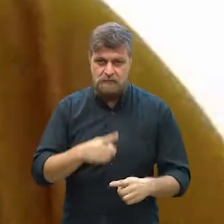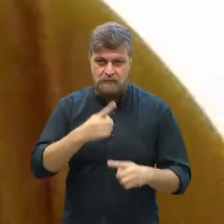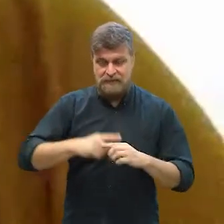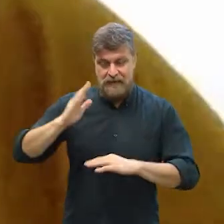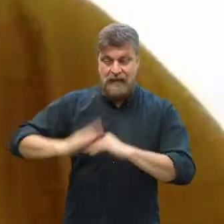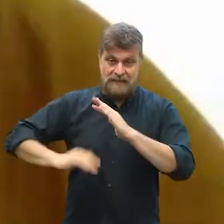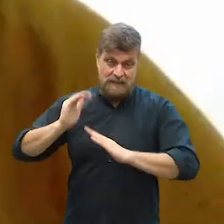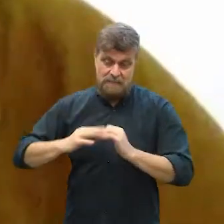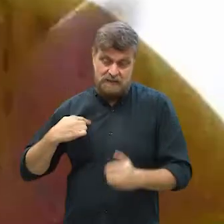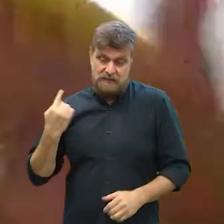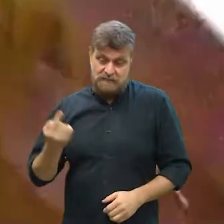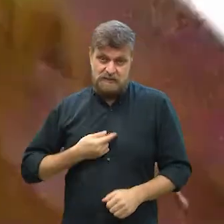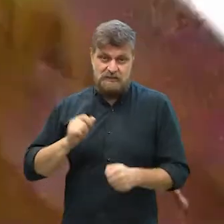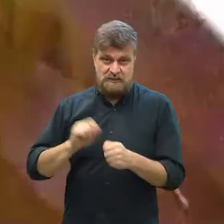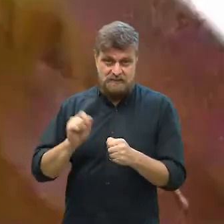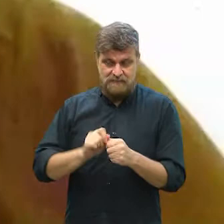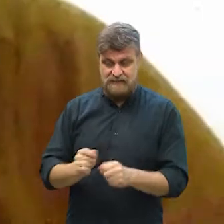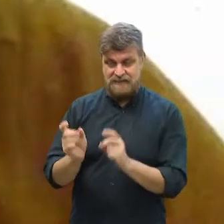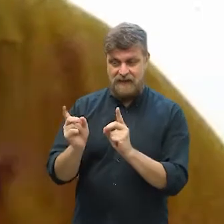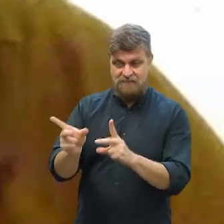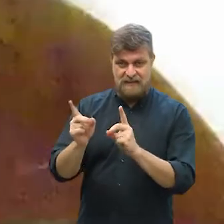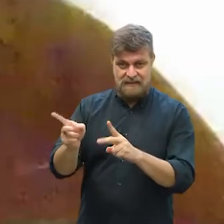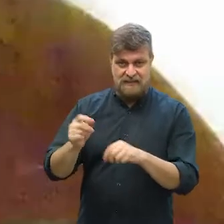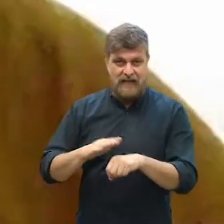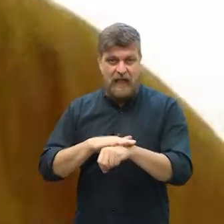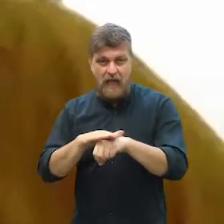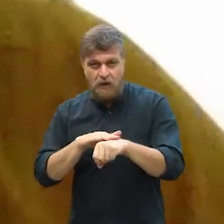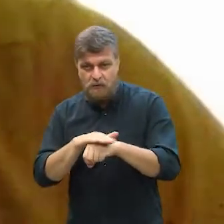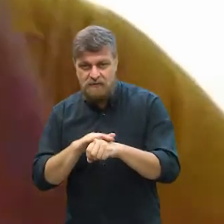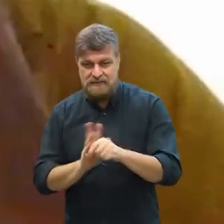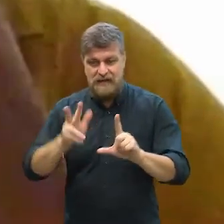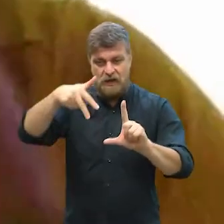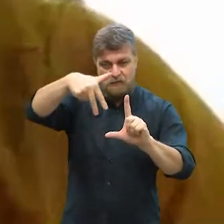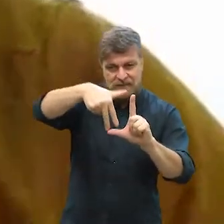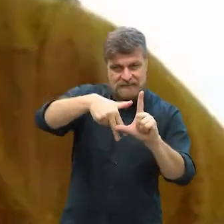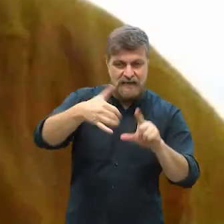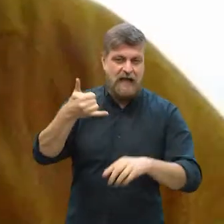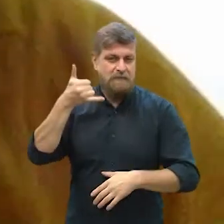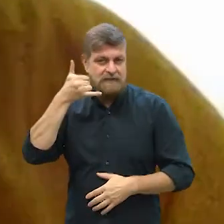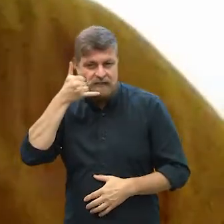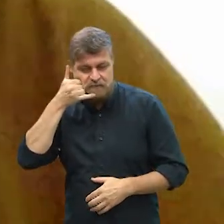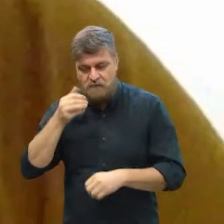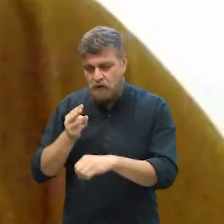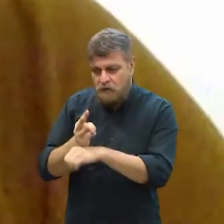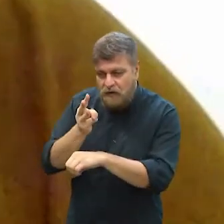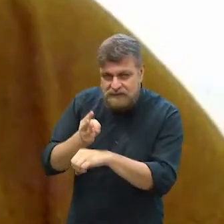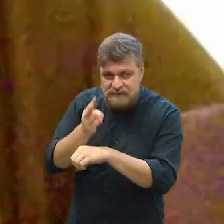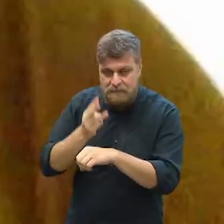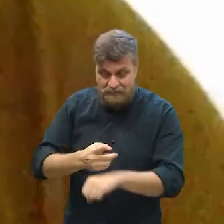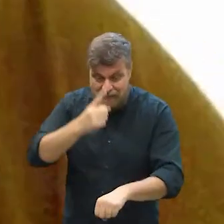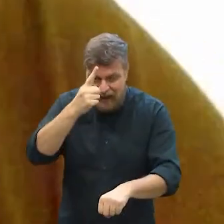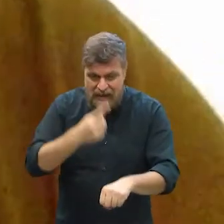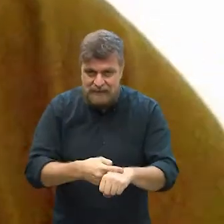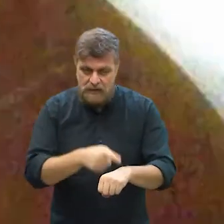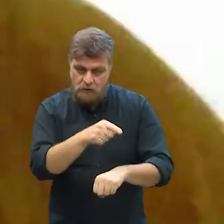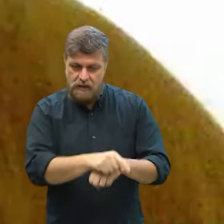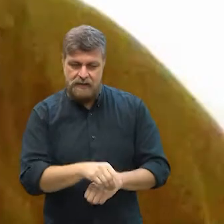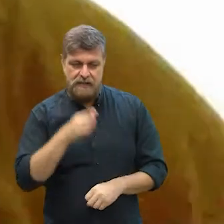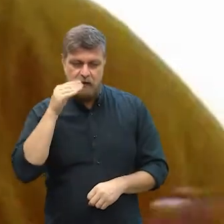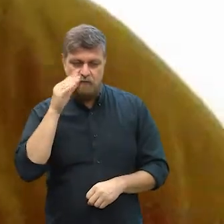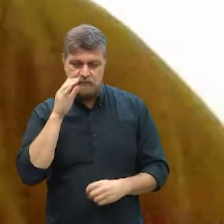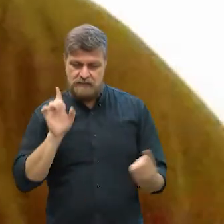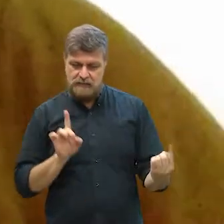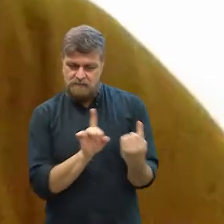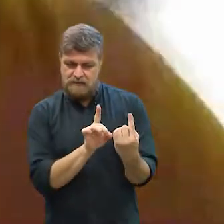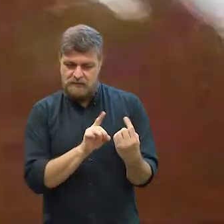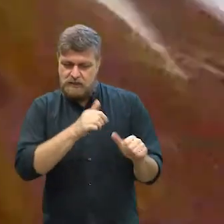prática é isso que a gente faz, né? Trocar ali muitas conversas no LinkedIn, WhatsApp, telefone. Então, desde o momento que a pessoa já entrava em contato, a gente já estava avaliando,